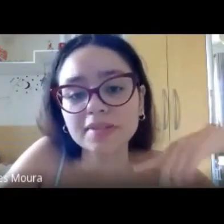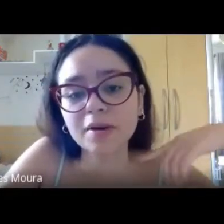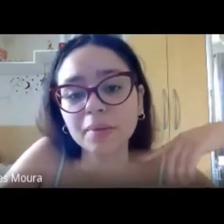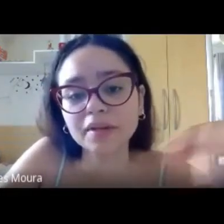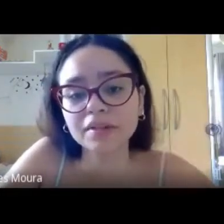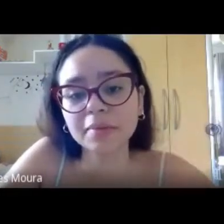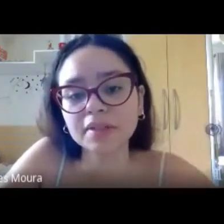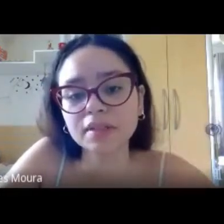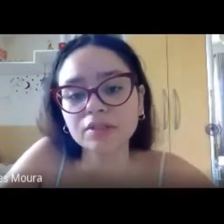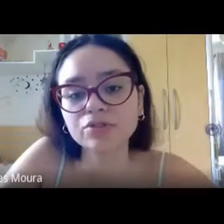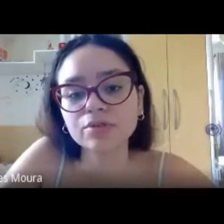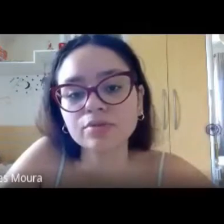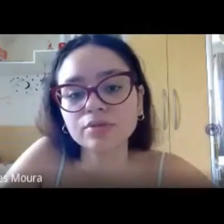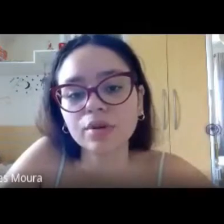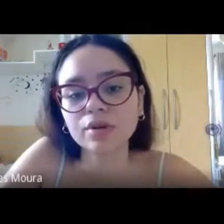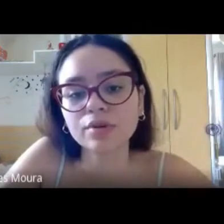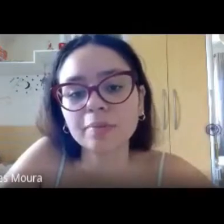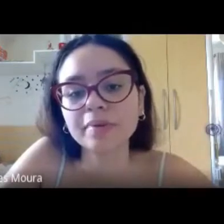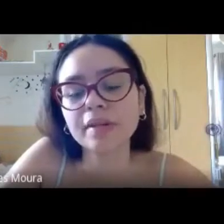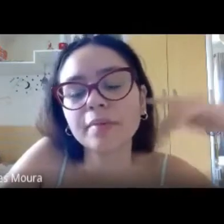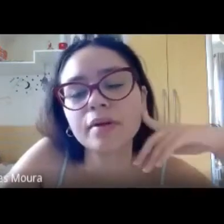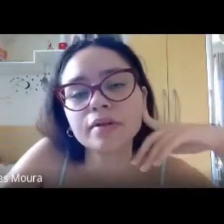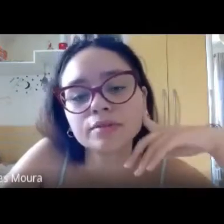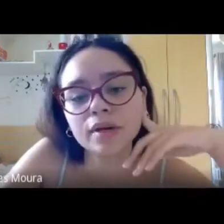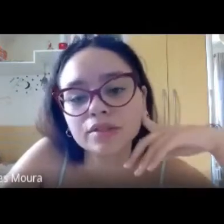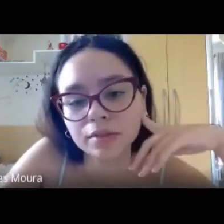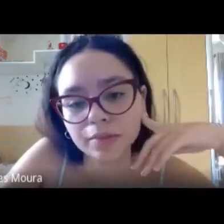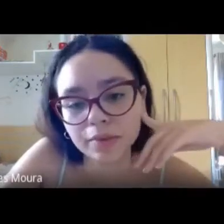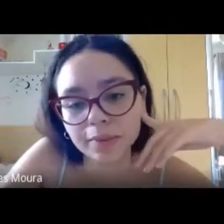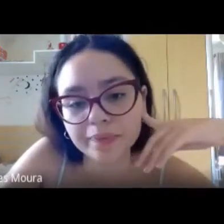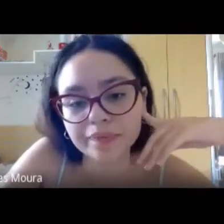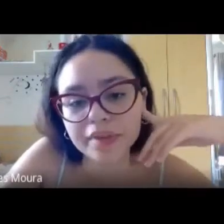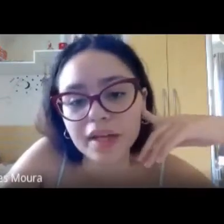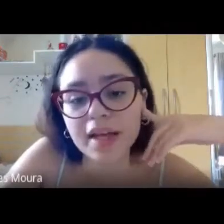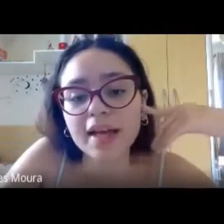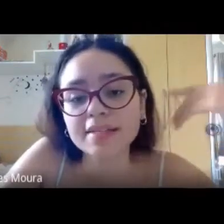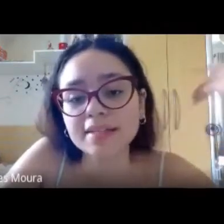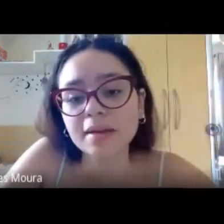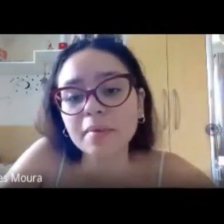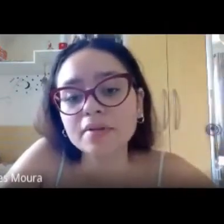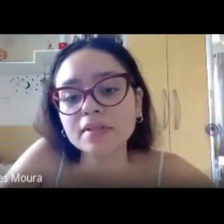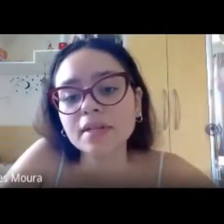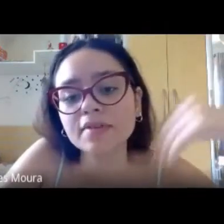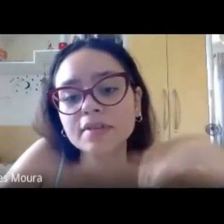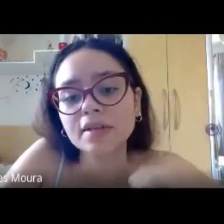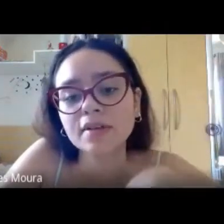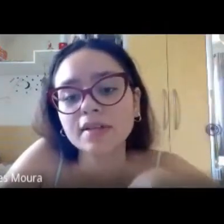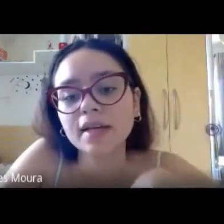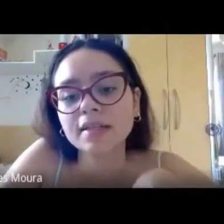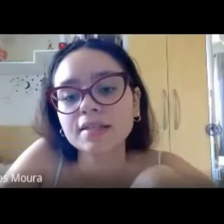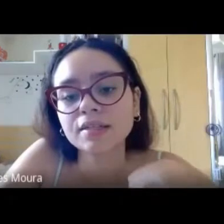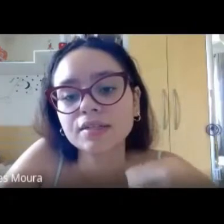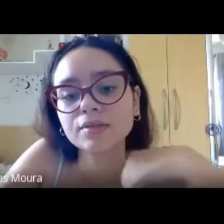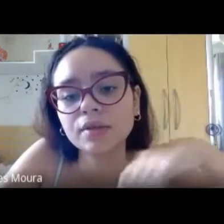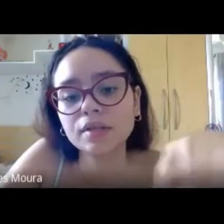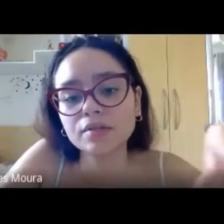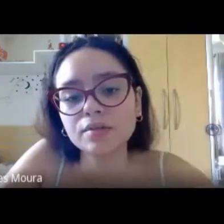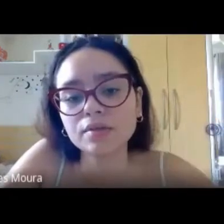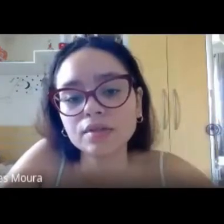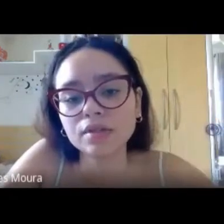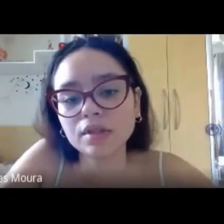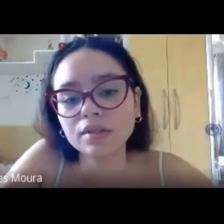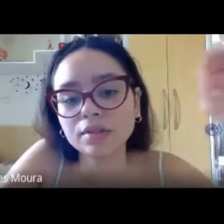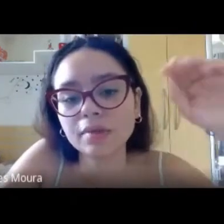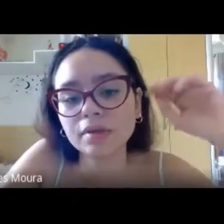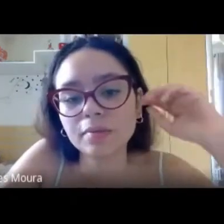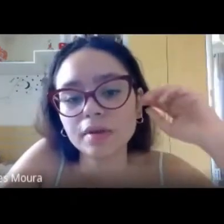especialmente em pacientes com histórico epidemiológico atípico. Essas amostras devem ser coletadas antes do início